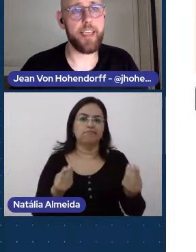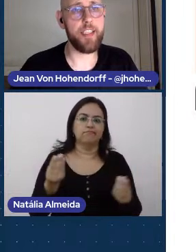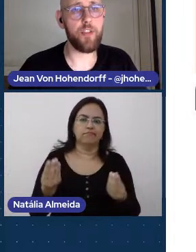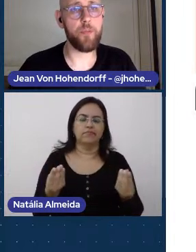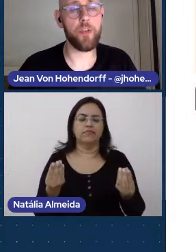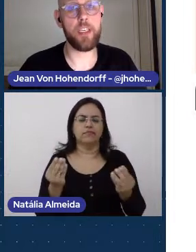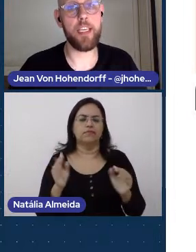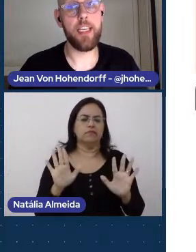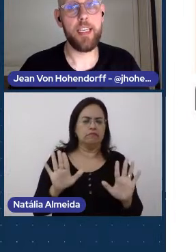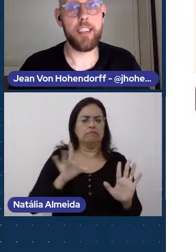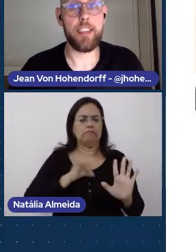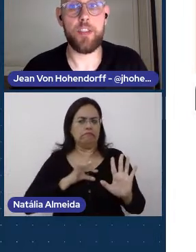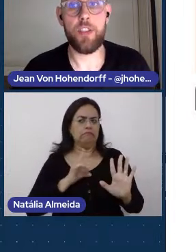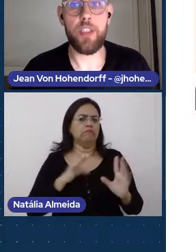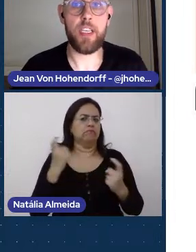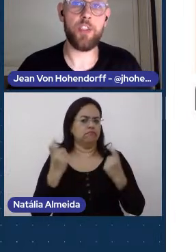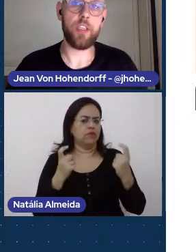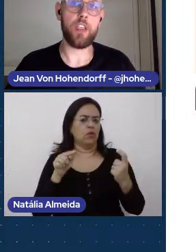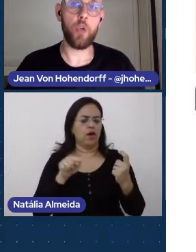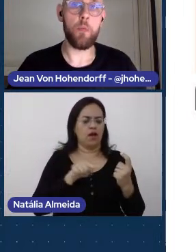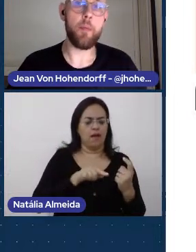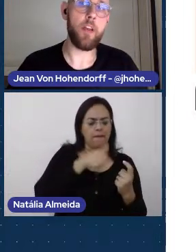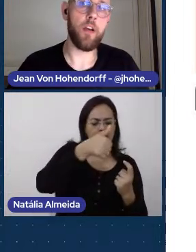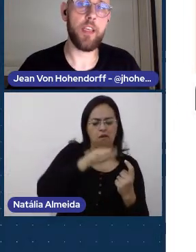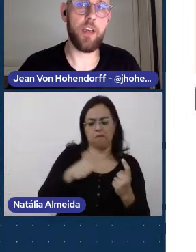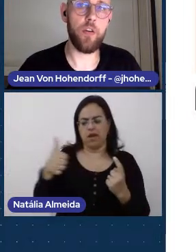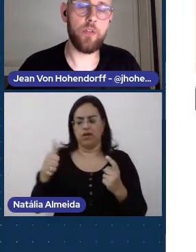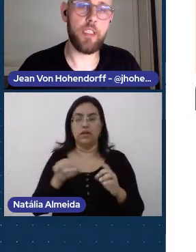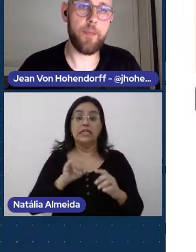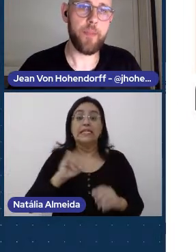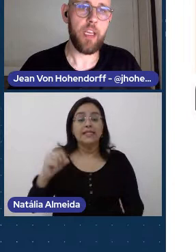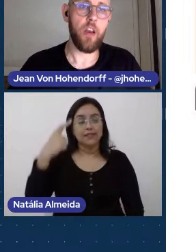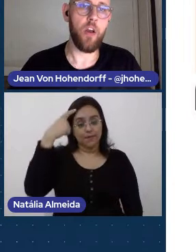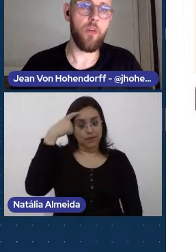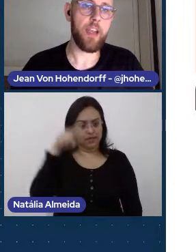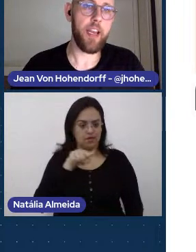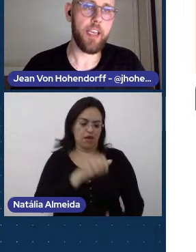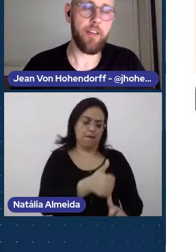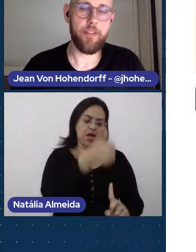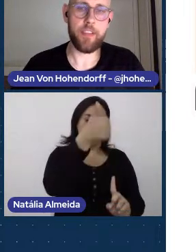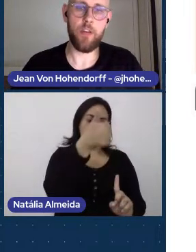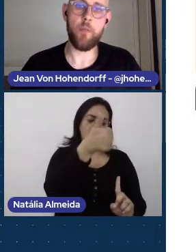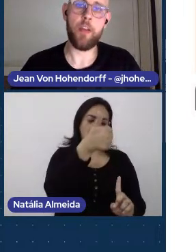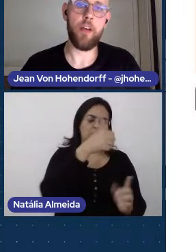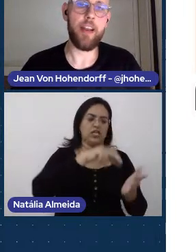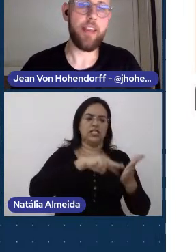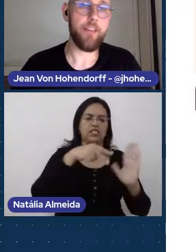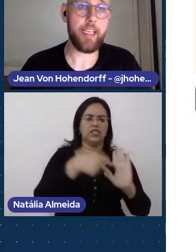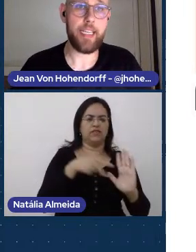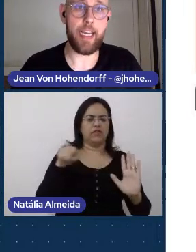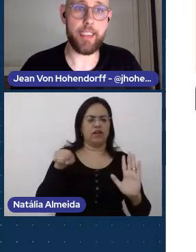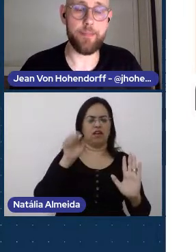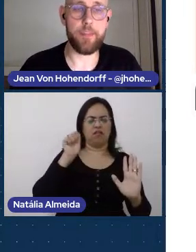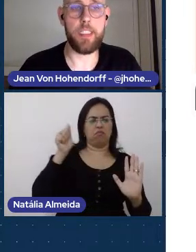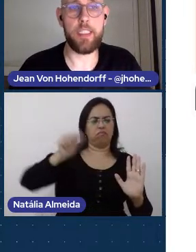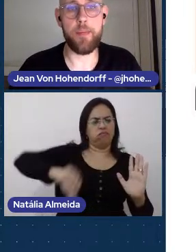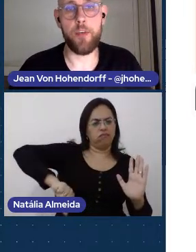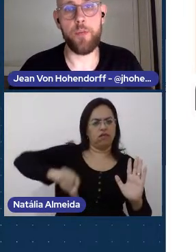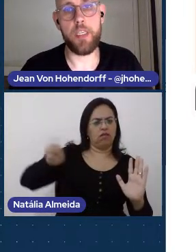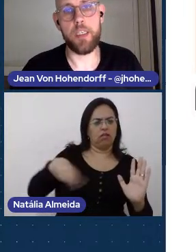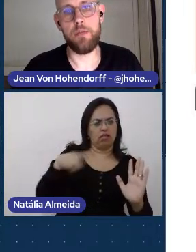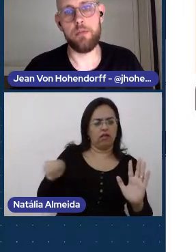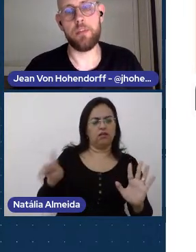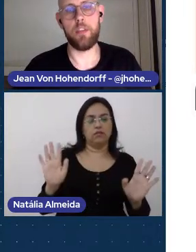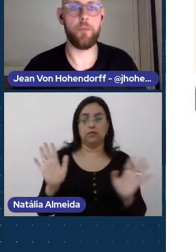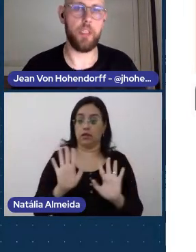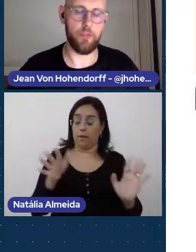temerário a gente pensar isso, porque se a gente acredita que uma é melhor que a outra, logo aquela que não é vista como melhor ela é invalidada. E